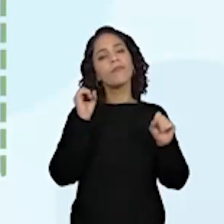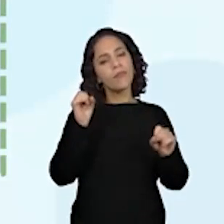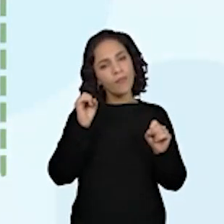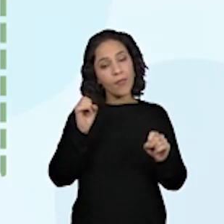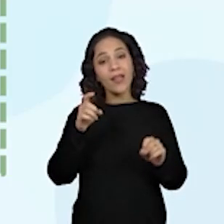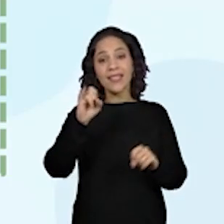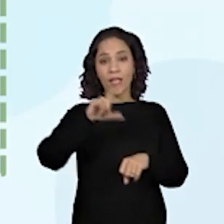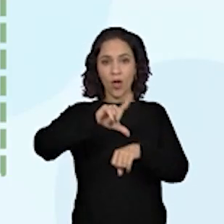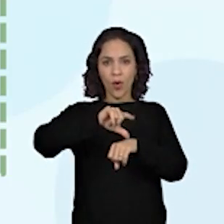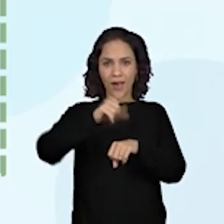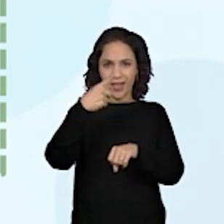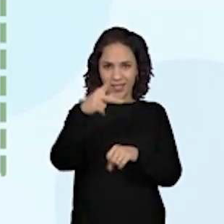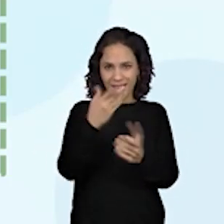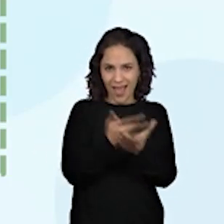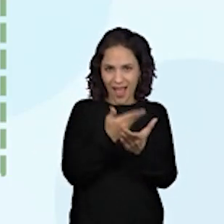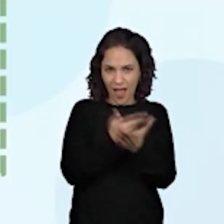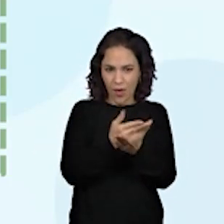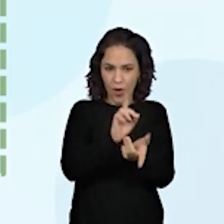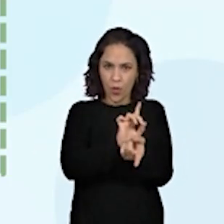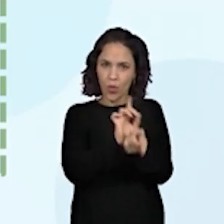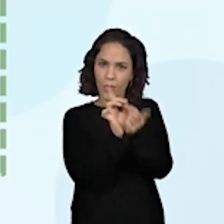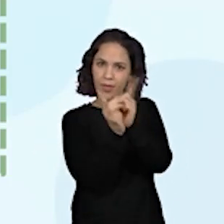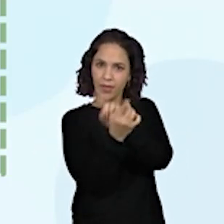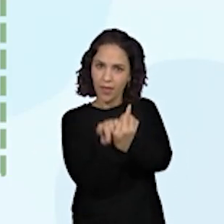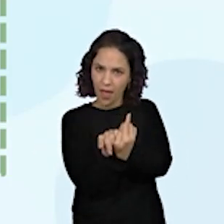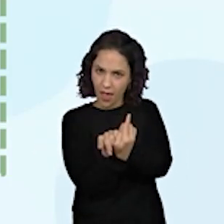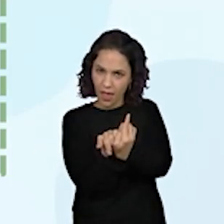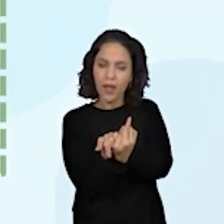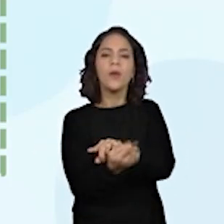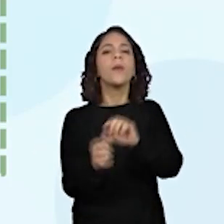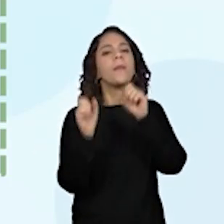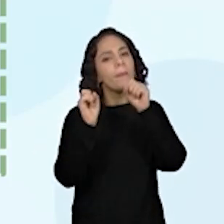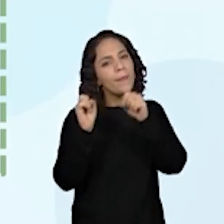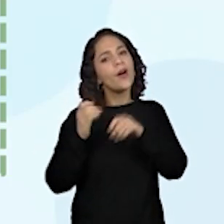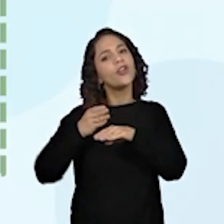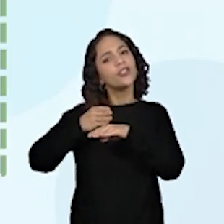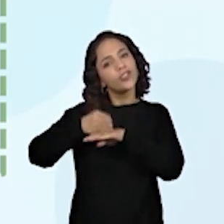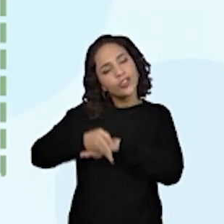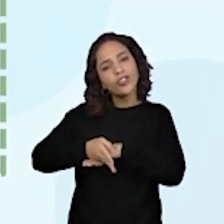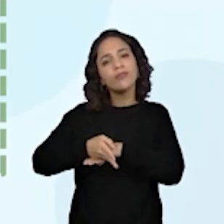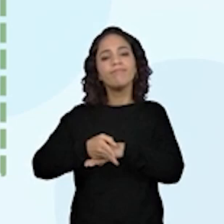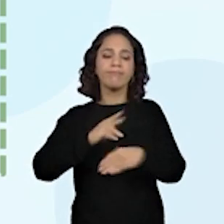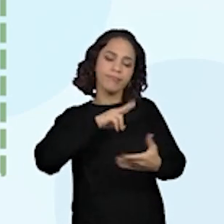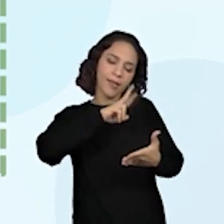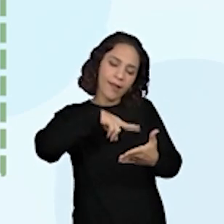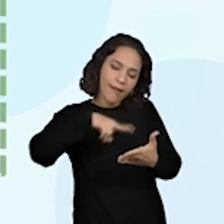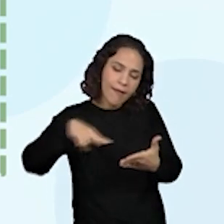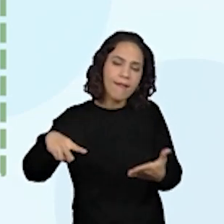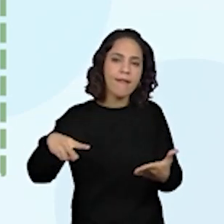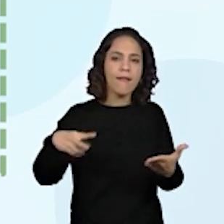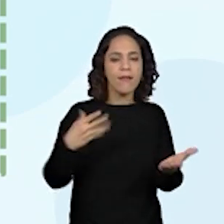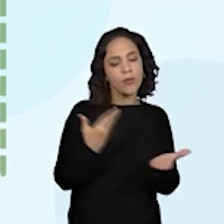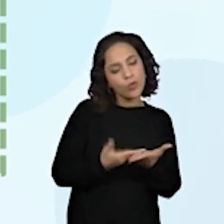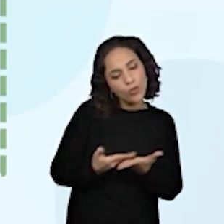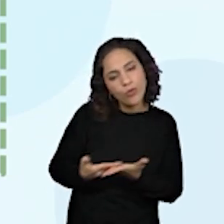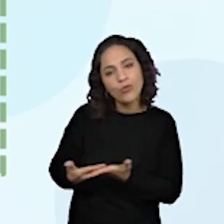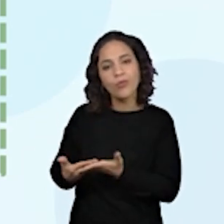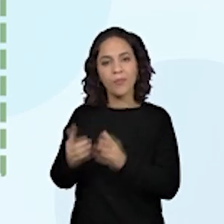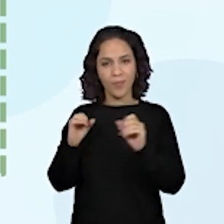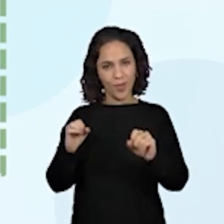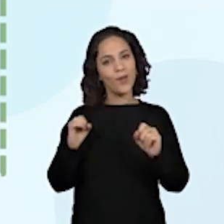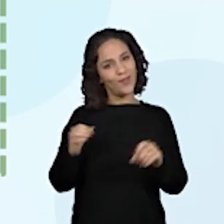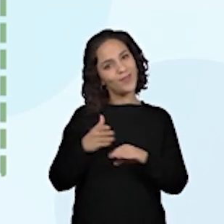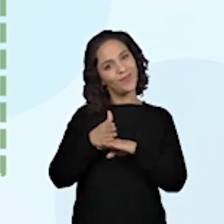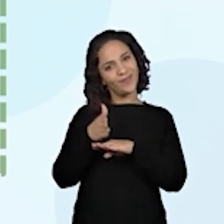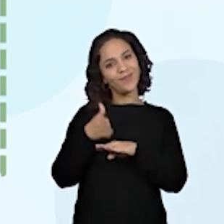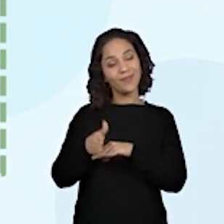espaço da biblioteca no contraturno. O que é contraturno? É o período em que você não está